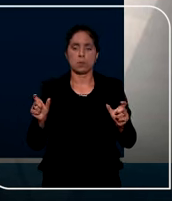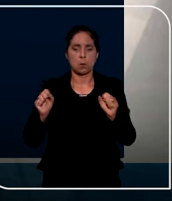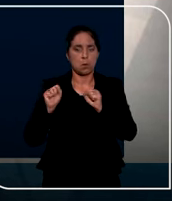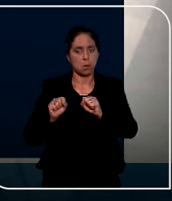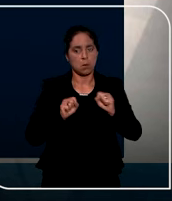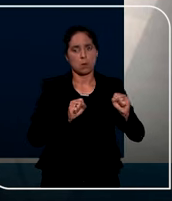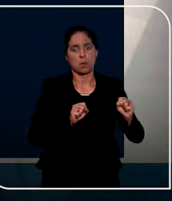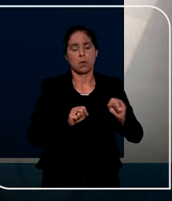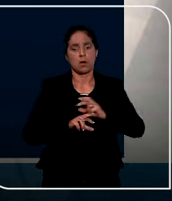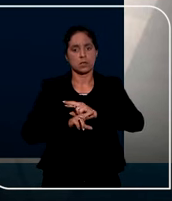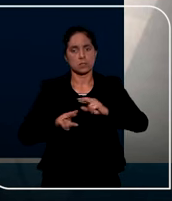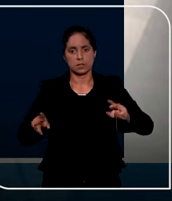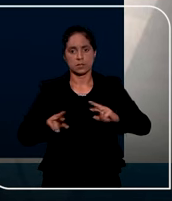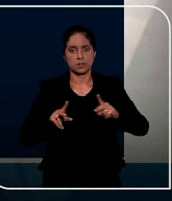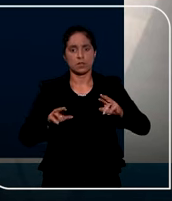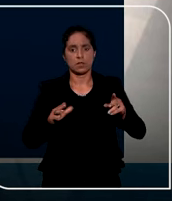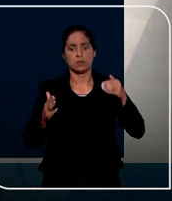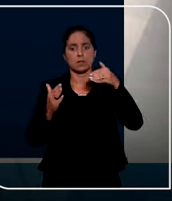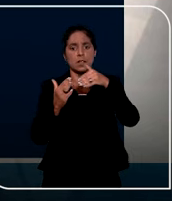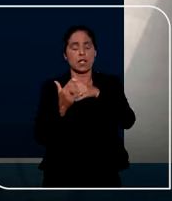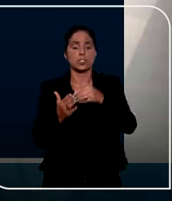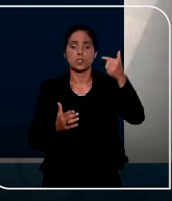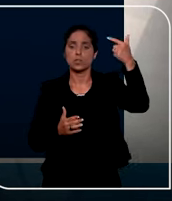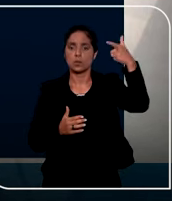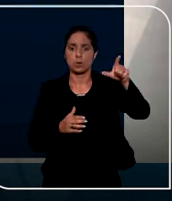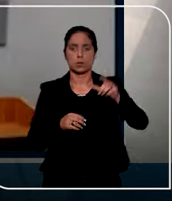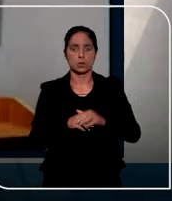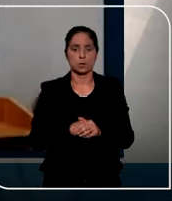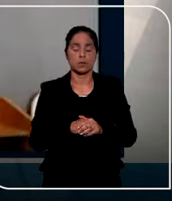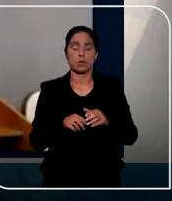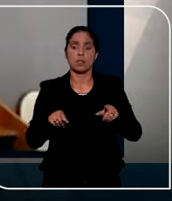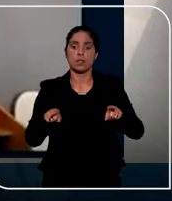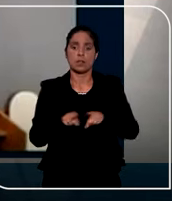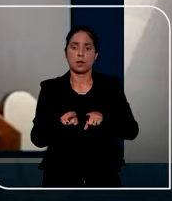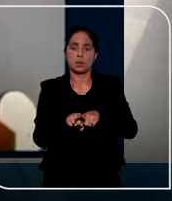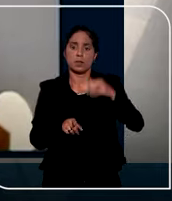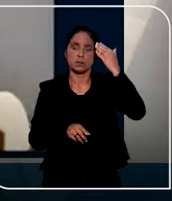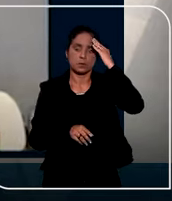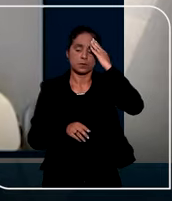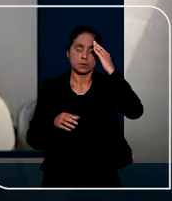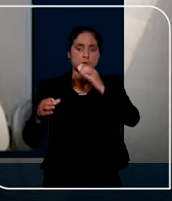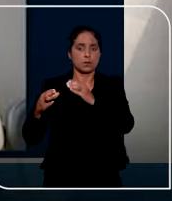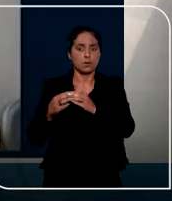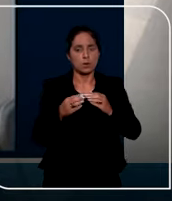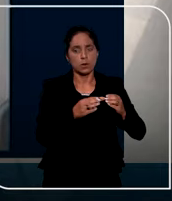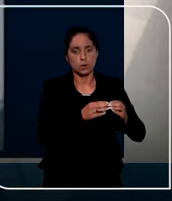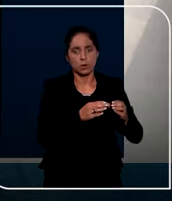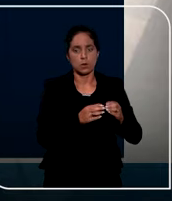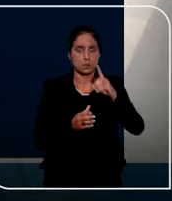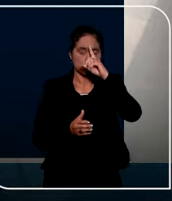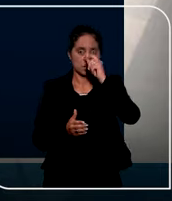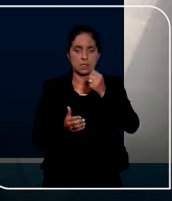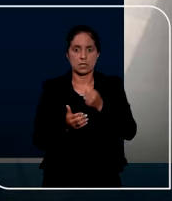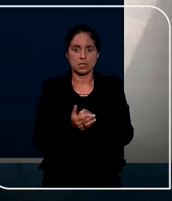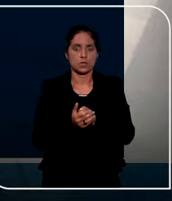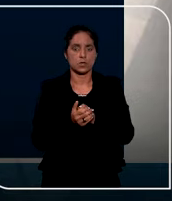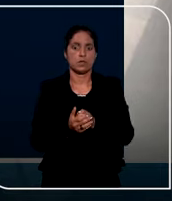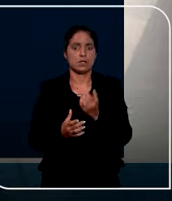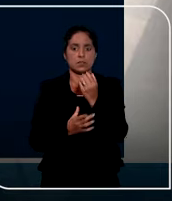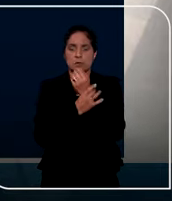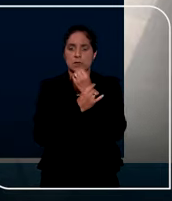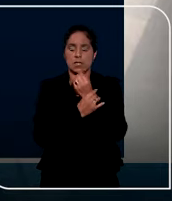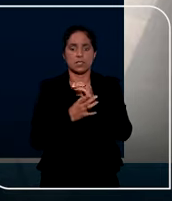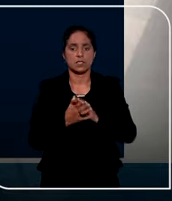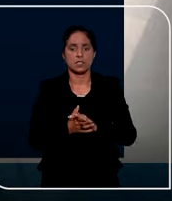motivadamente pleitear que a penhora atinja outro bem seguindo este entendimento a terceira turma definiu que essa modalidade de